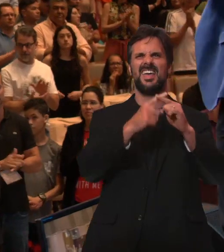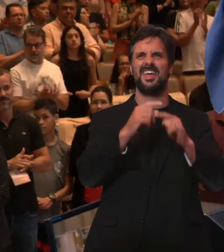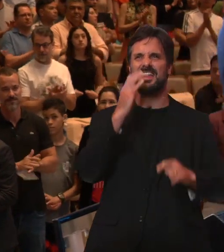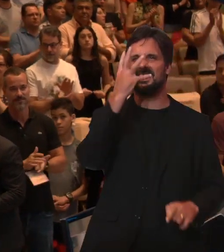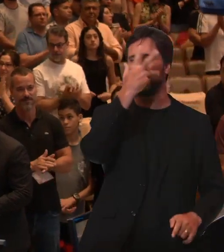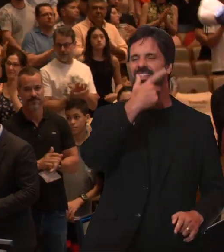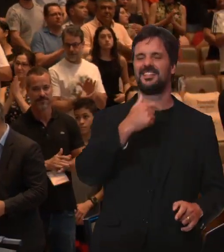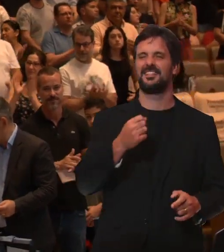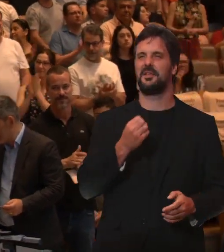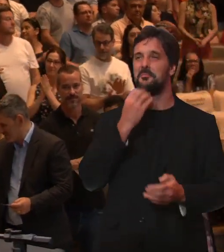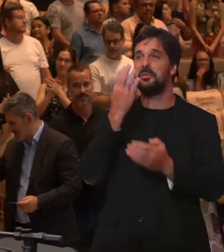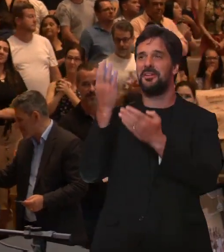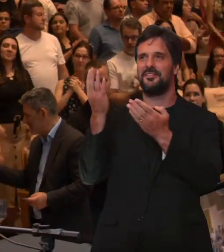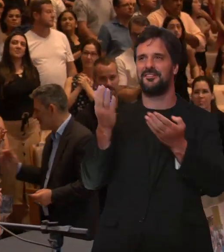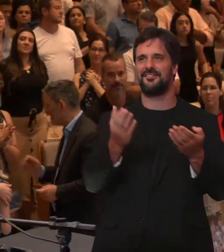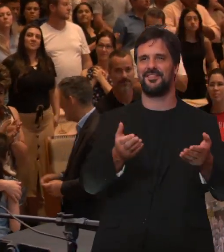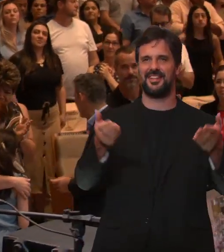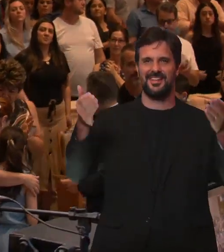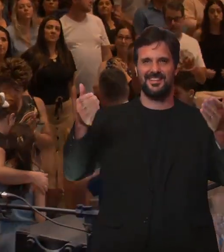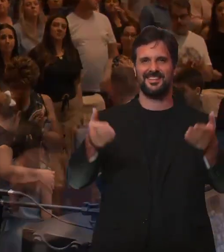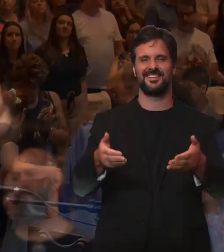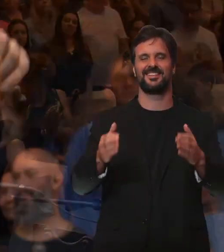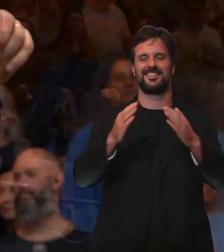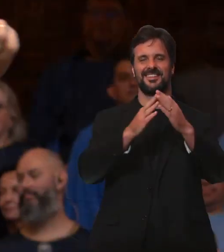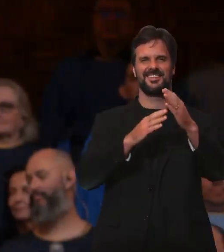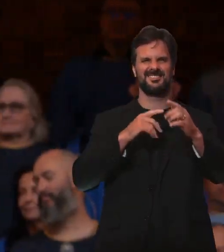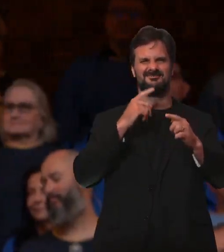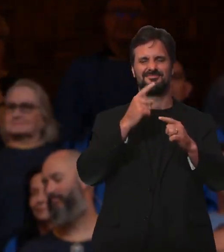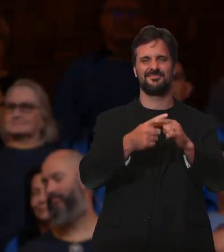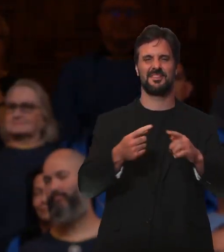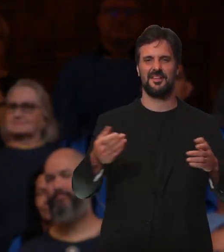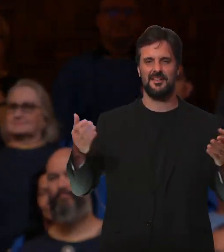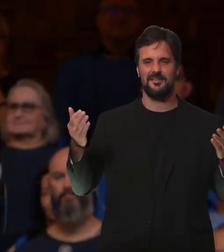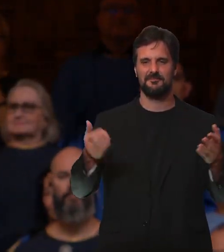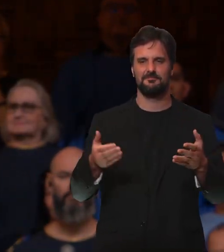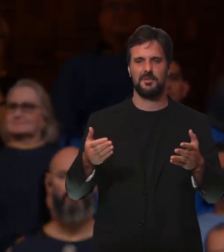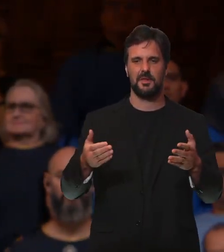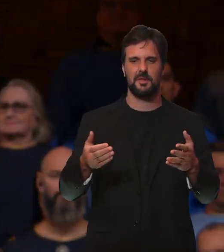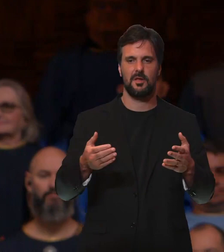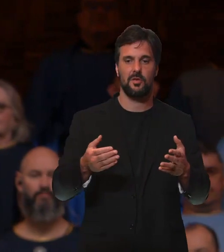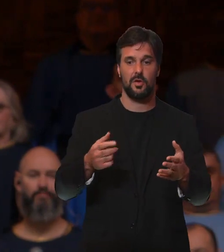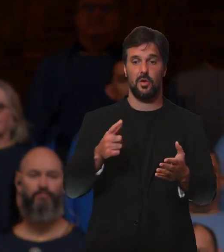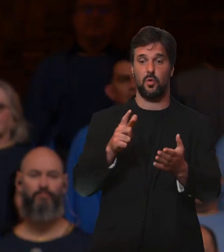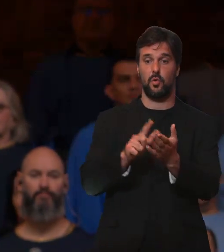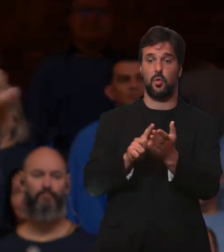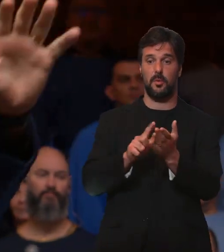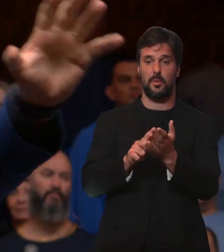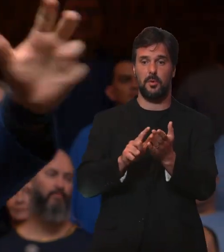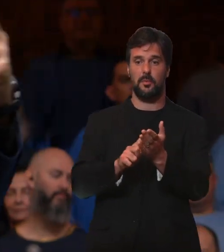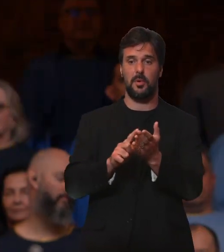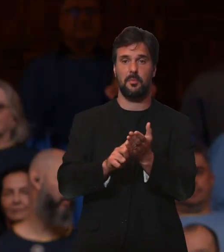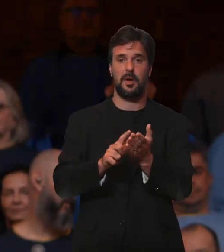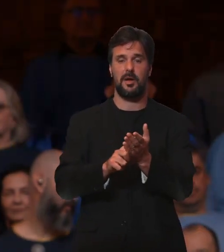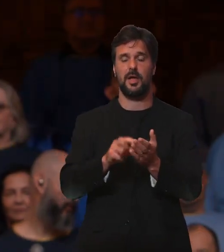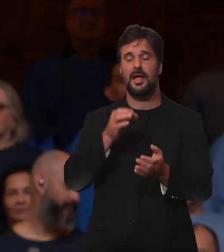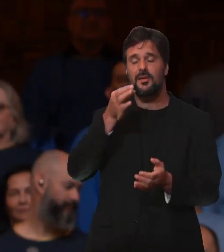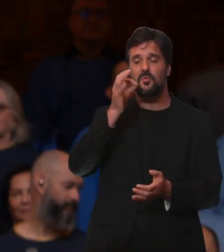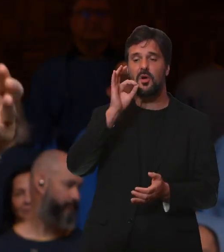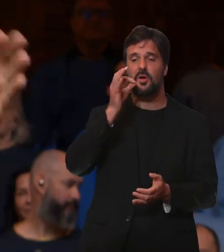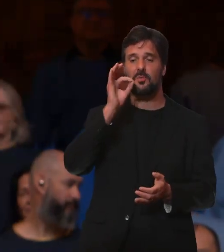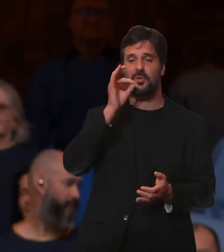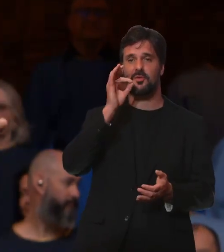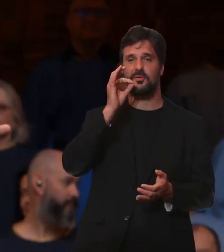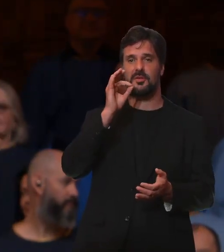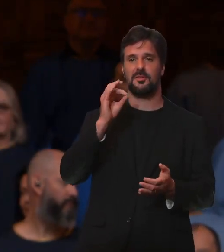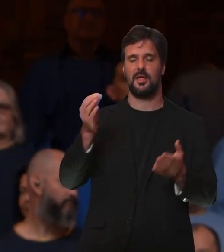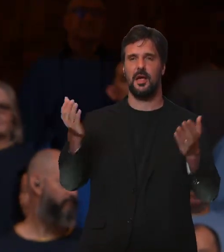Sejam bem-vindos a essa casa. Nós vamos entregar um flyer, um convite na verdade, para tomar café juntos.